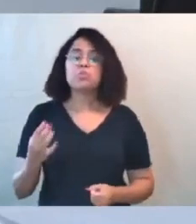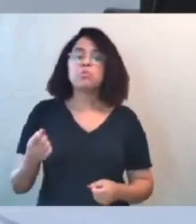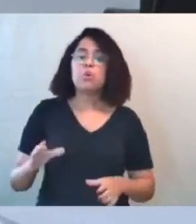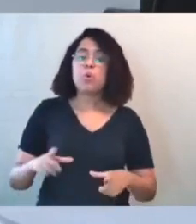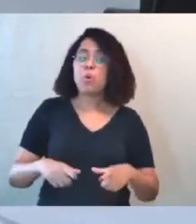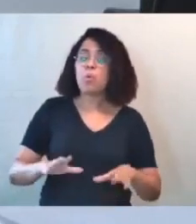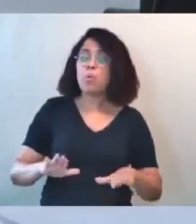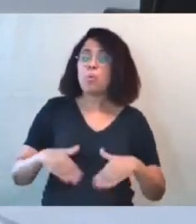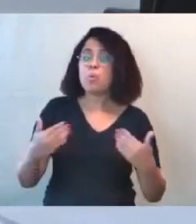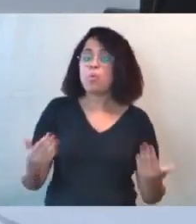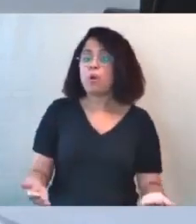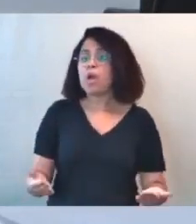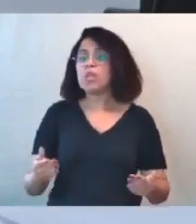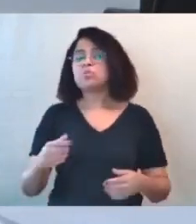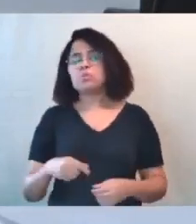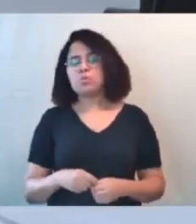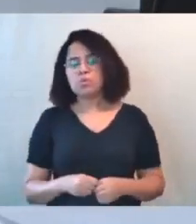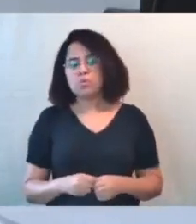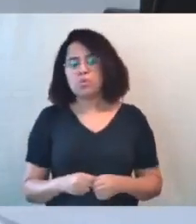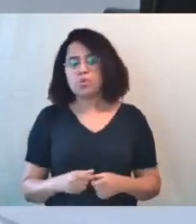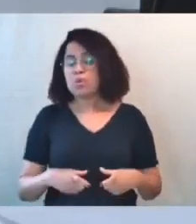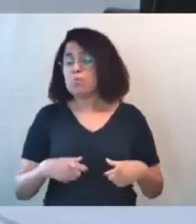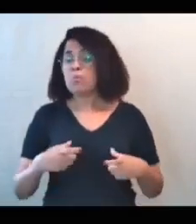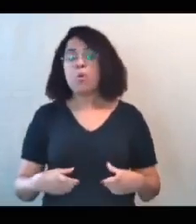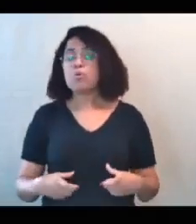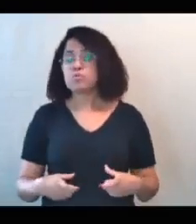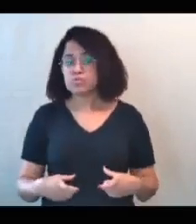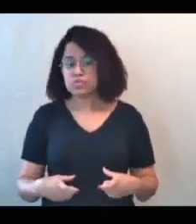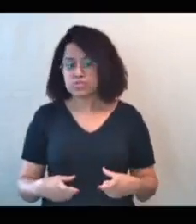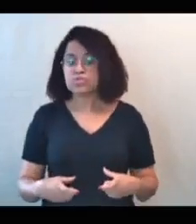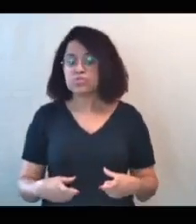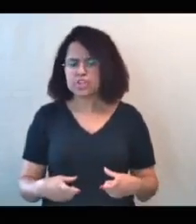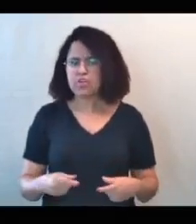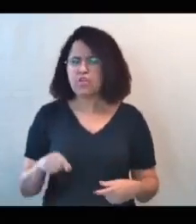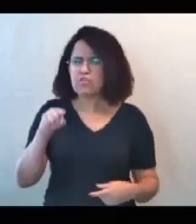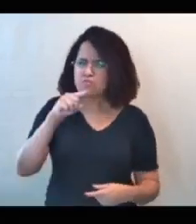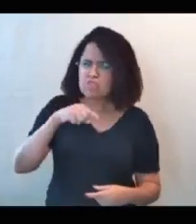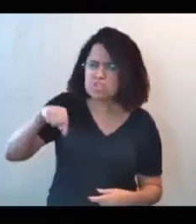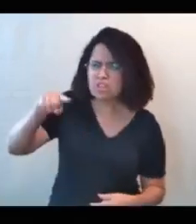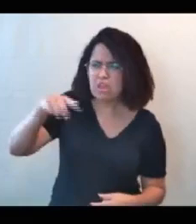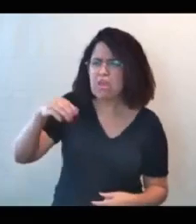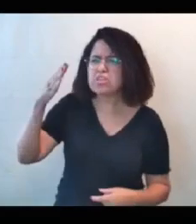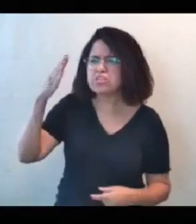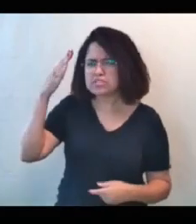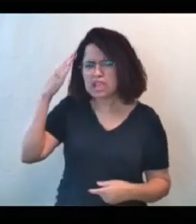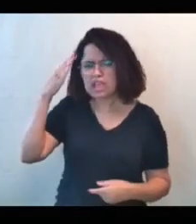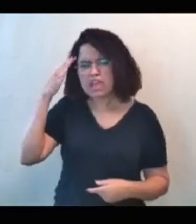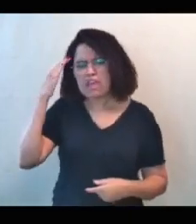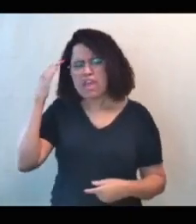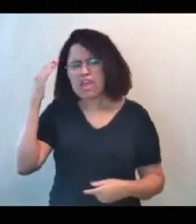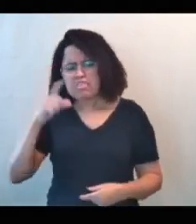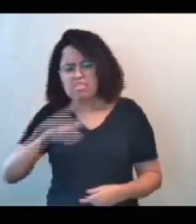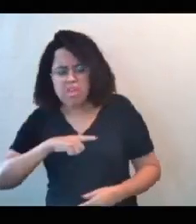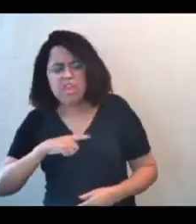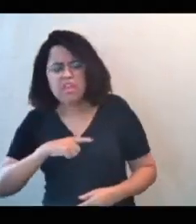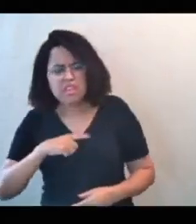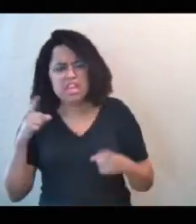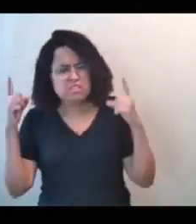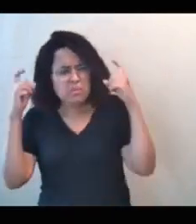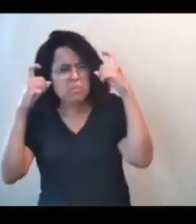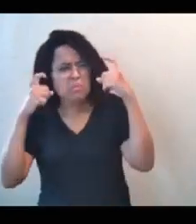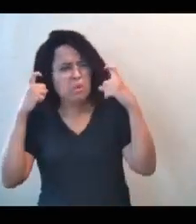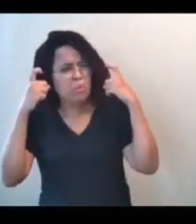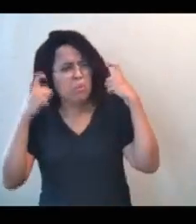preocupação também? Não. É lógico, vereador. É lógico. Da mesma forma que a senhora pensa,